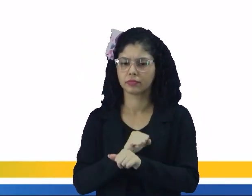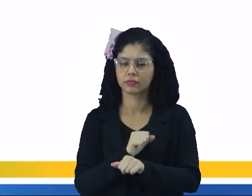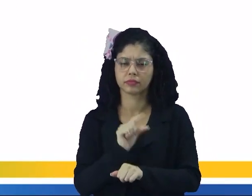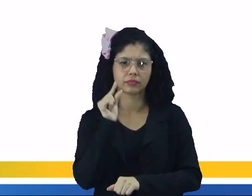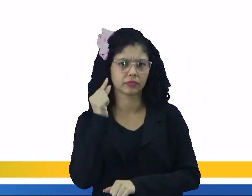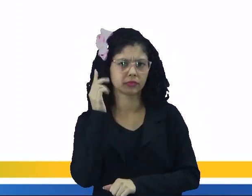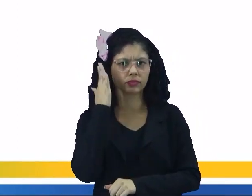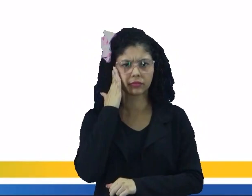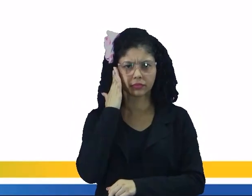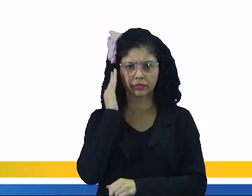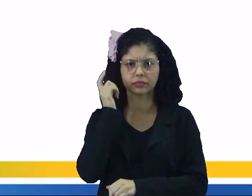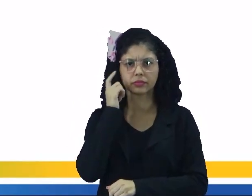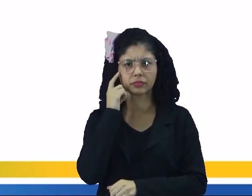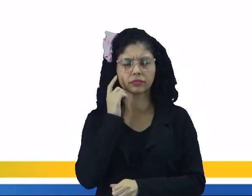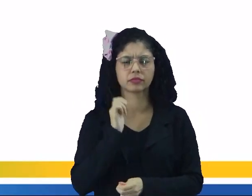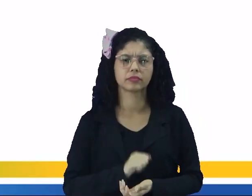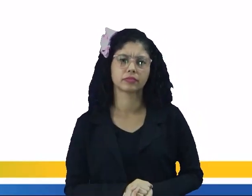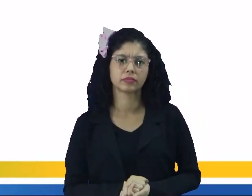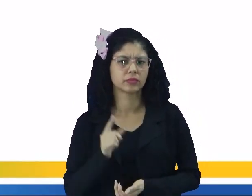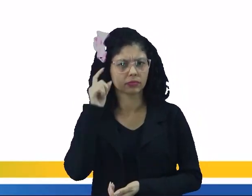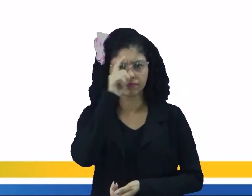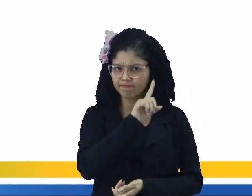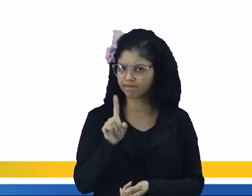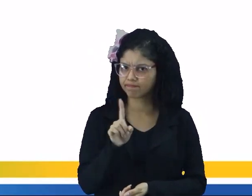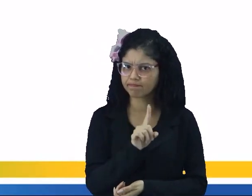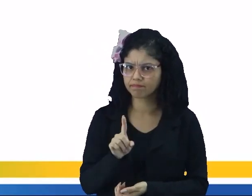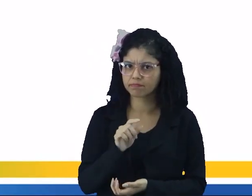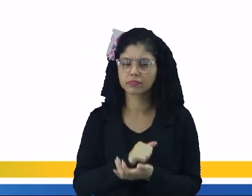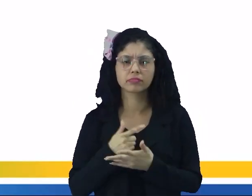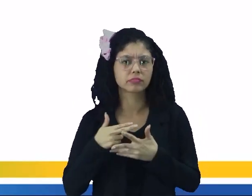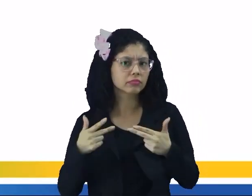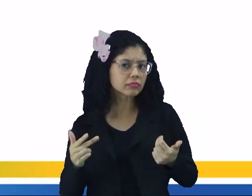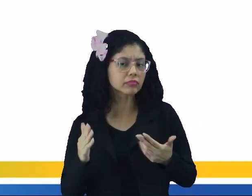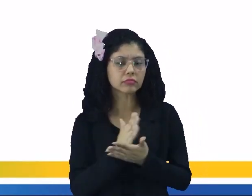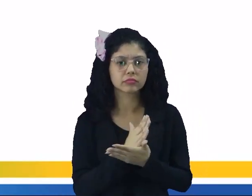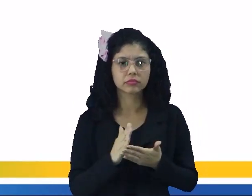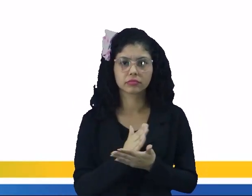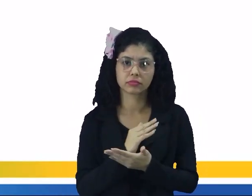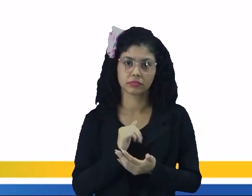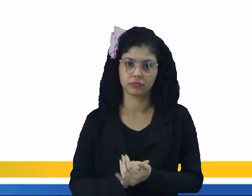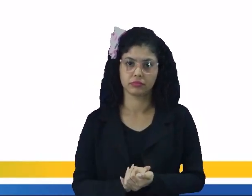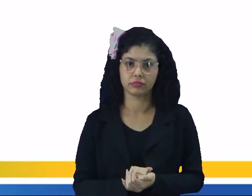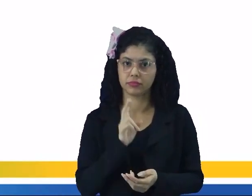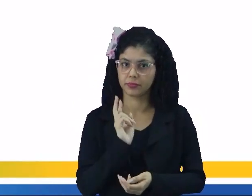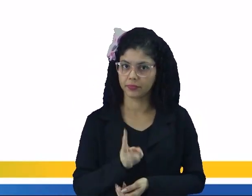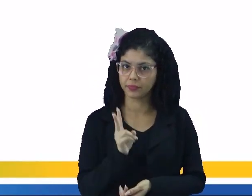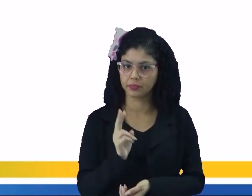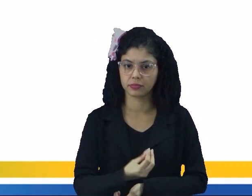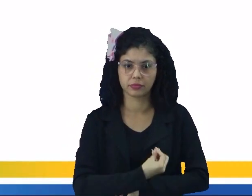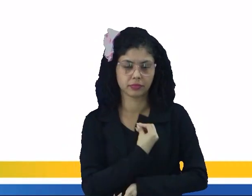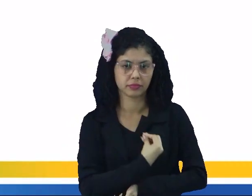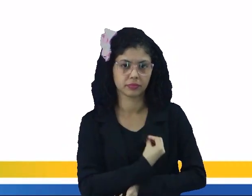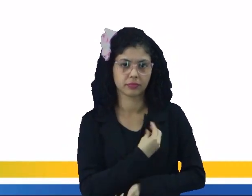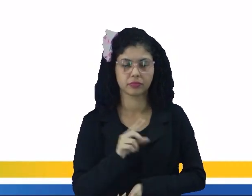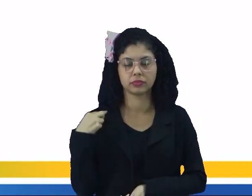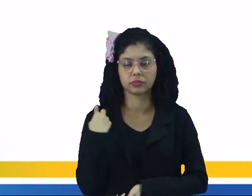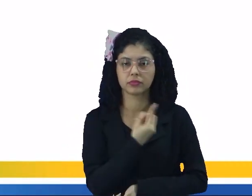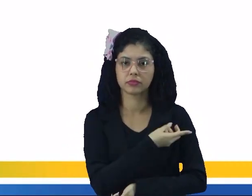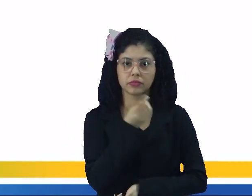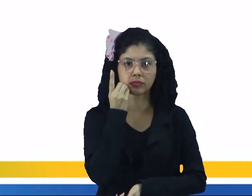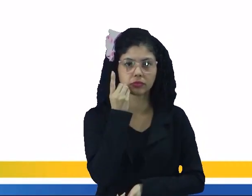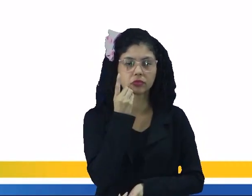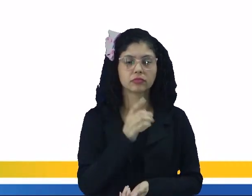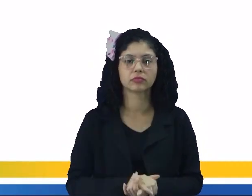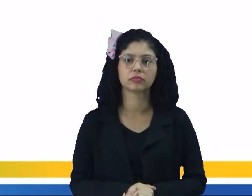para pensar, a gente vai ver que não é difícil assim, né? Então são coisas corriqueiras que está sempre presente no nosso dia a